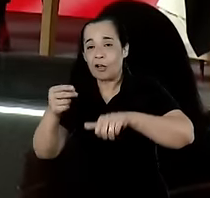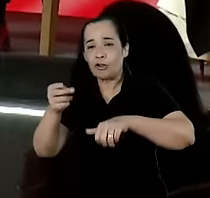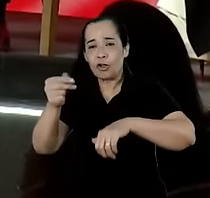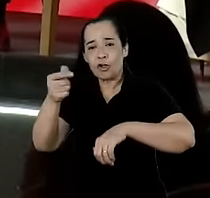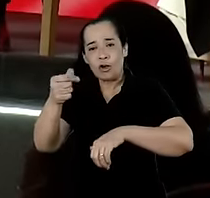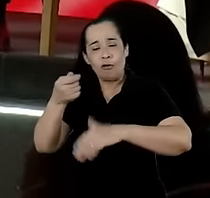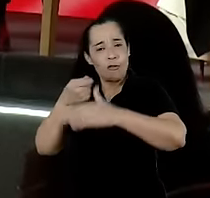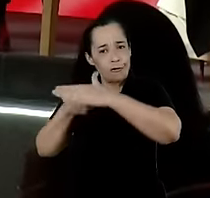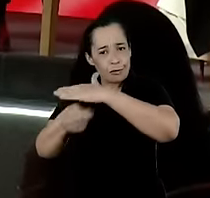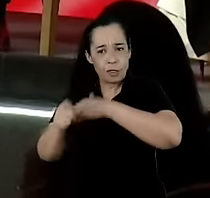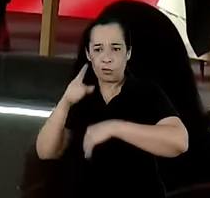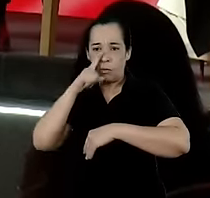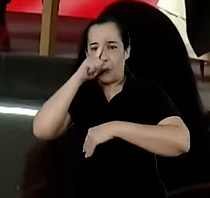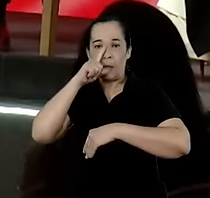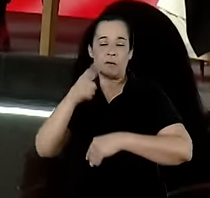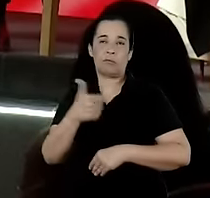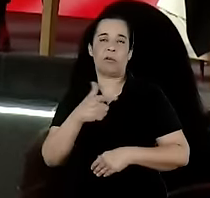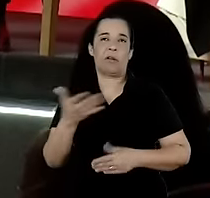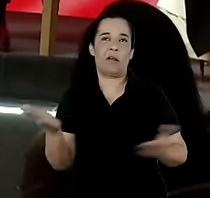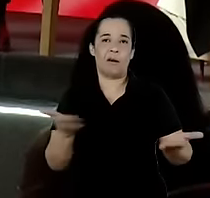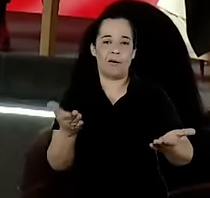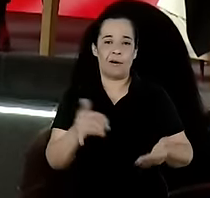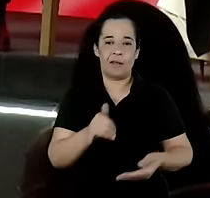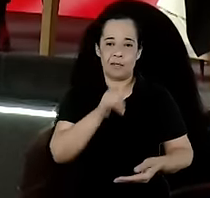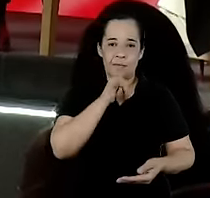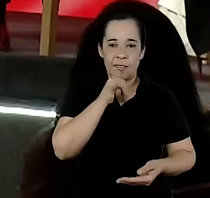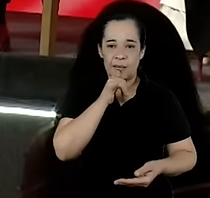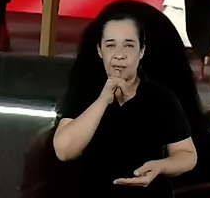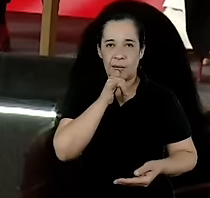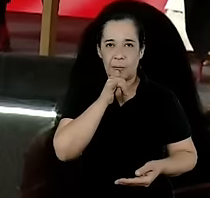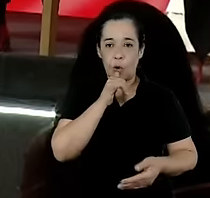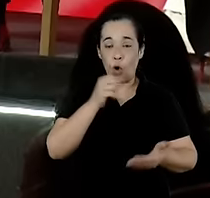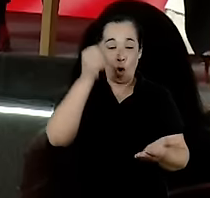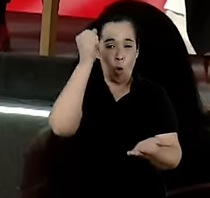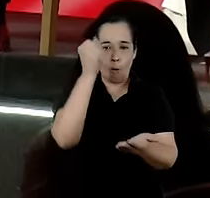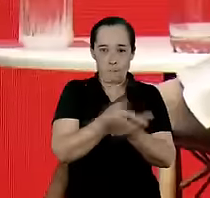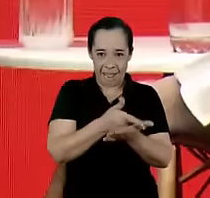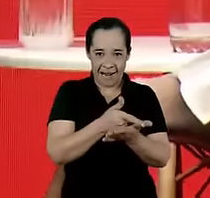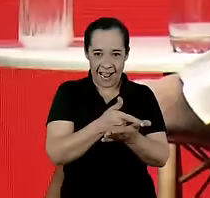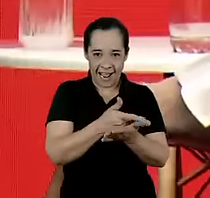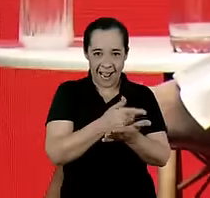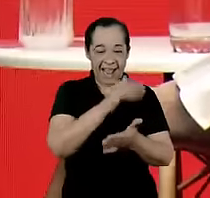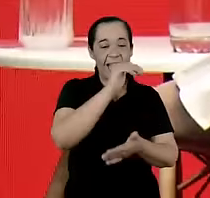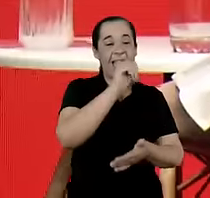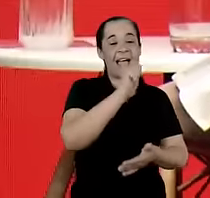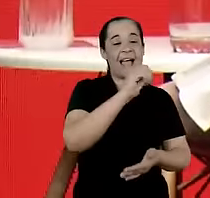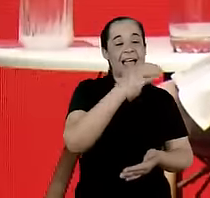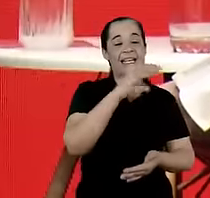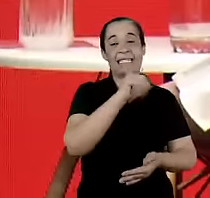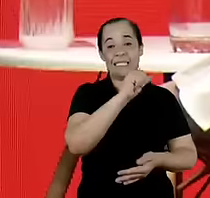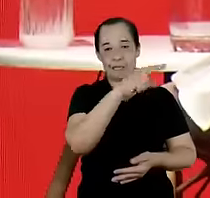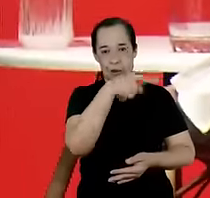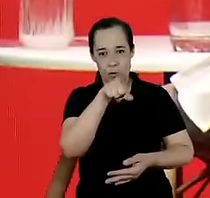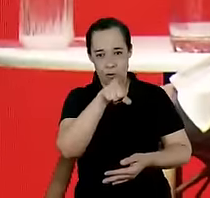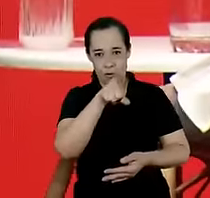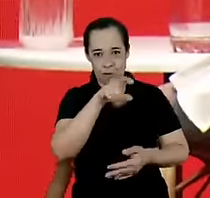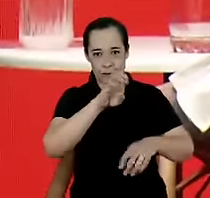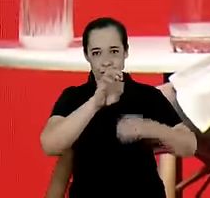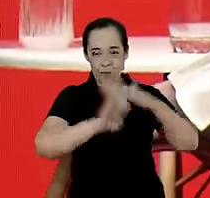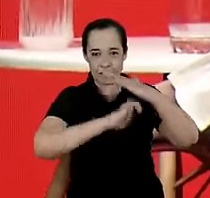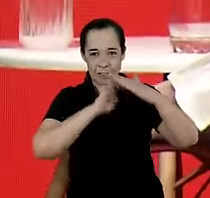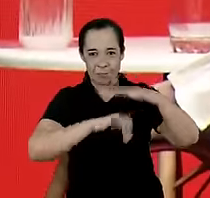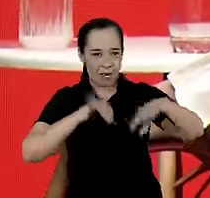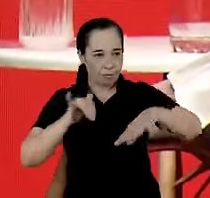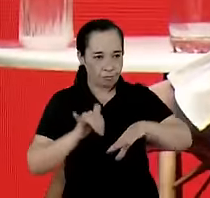não teria agora por exemplo ações de empresas aéreas porque eu também não né vai que escala né mas eh que são